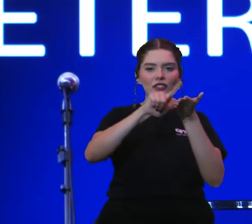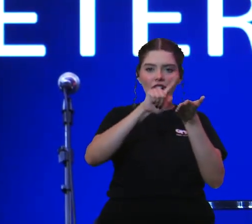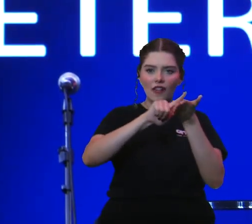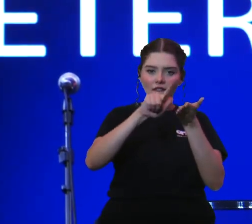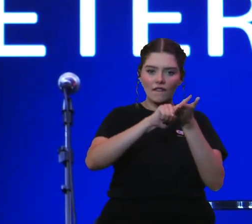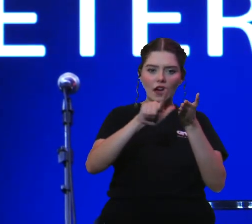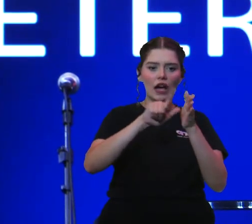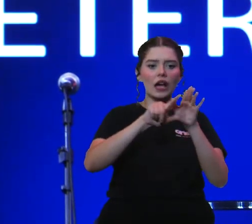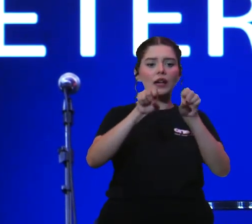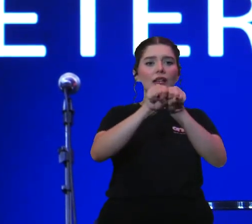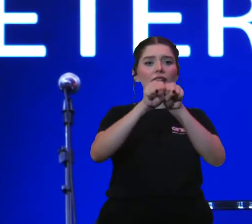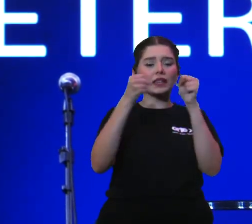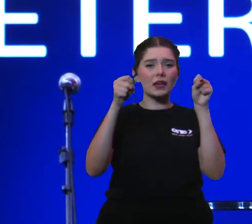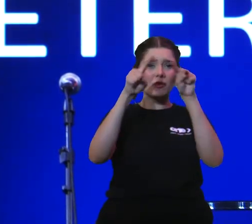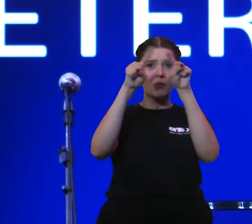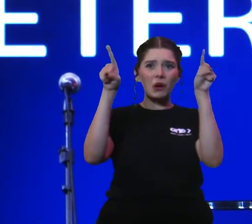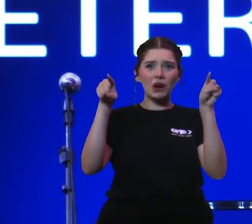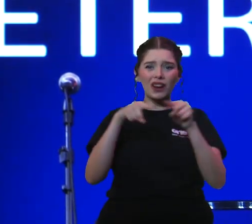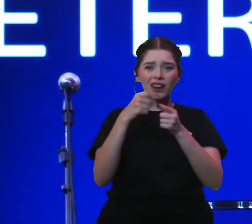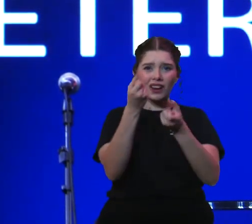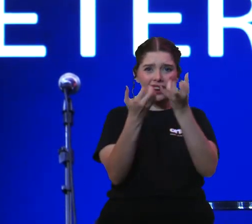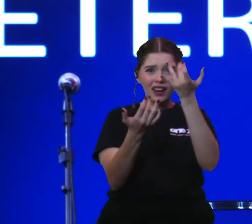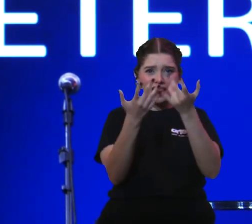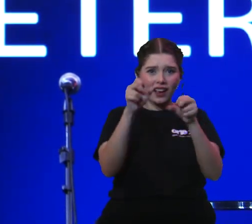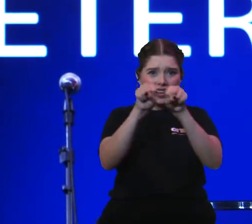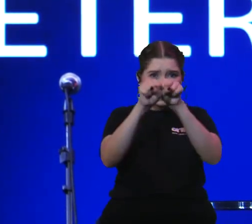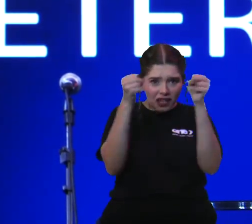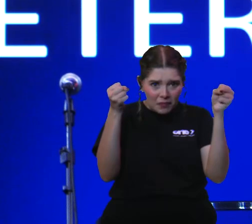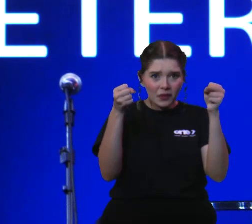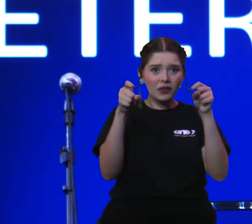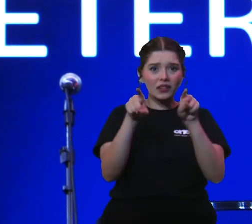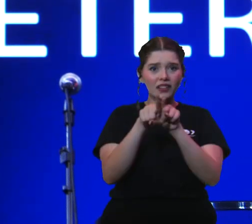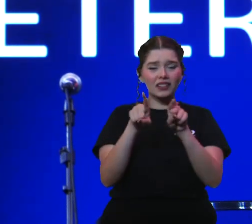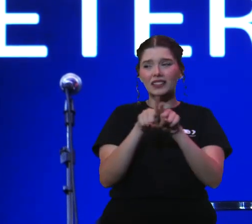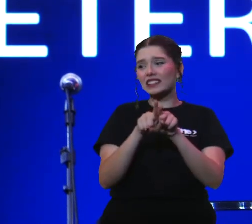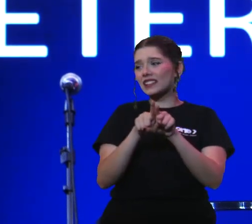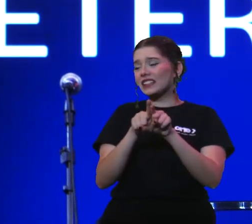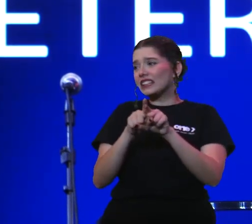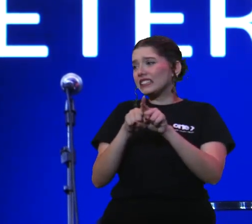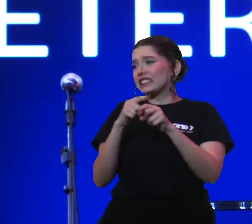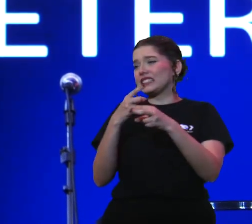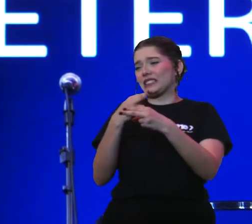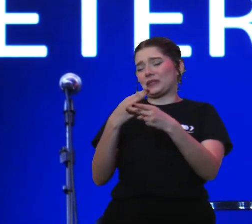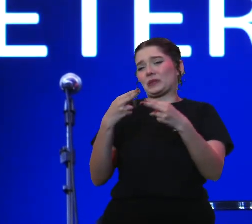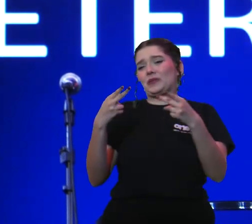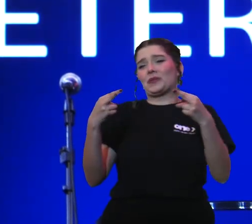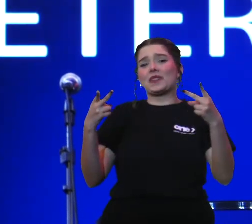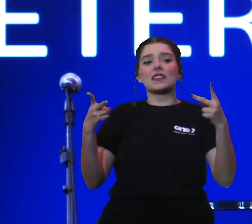quebrou o aquecedor, não tinha conserto, tem que trocar, não tinha jeito. Eu nem lembro mais do que, mas foi tanta coisa que